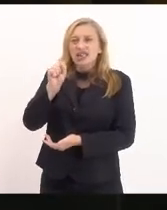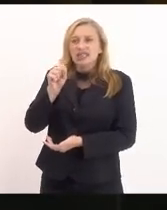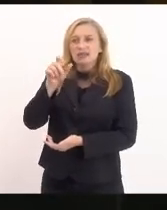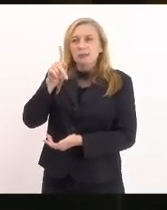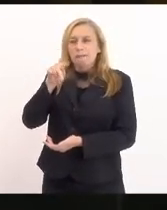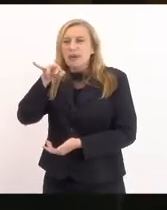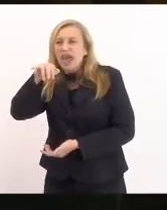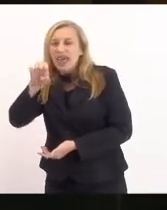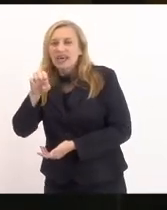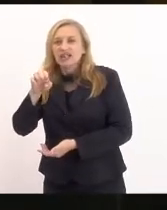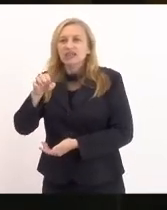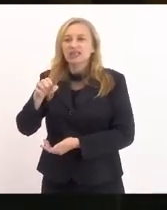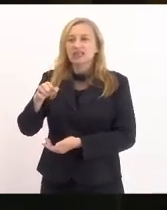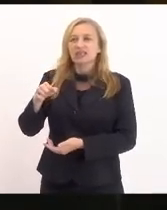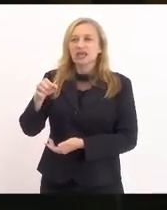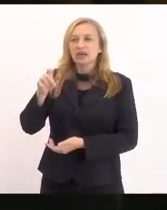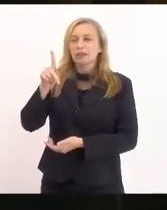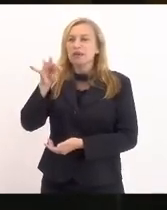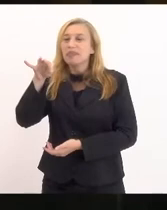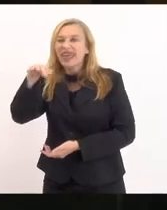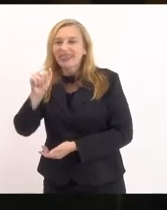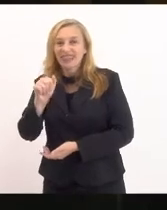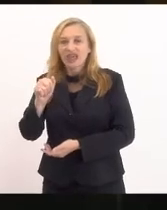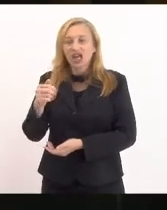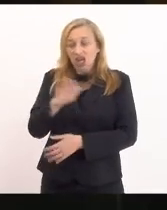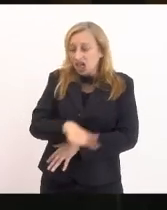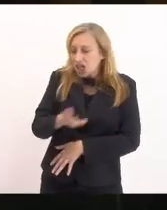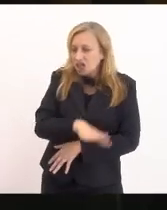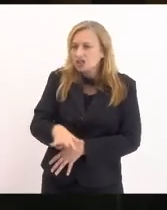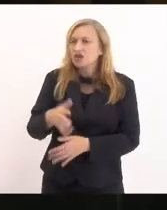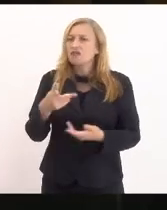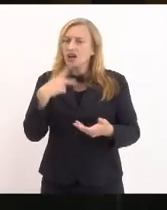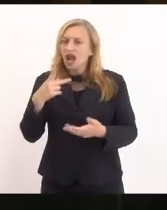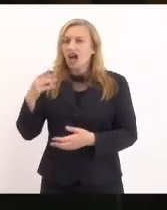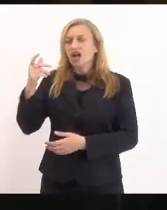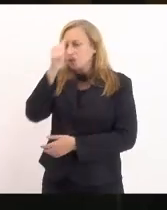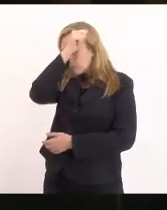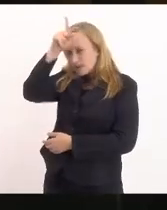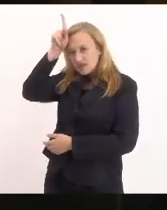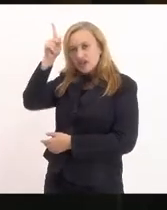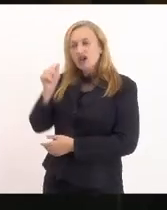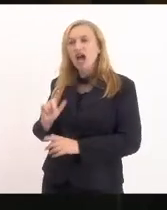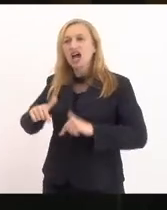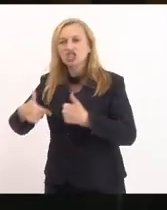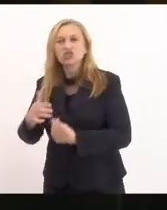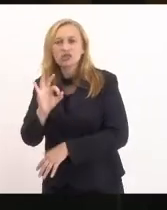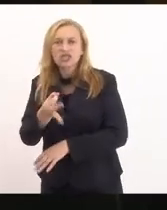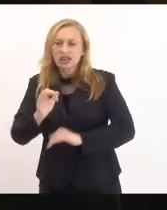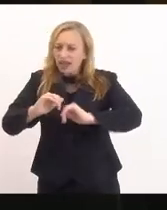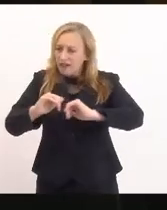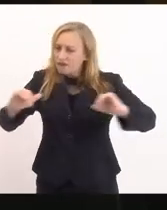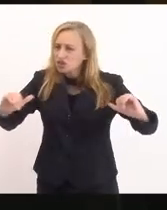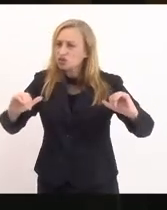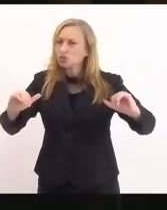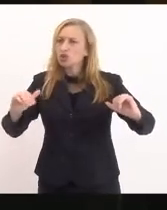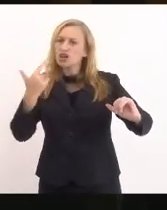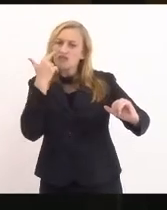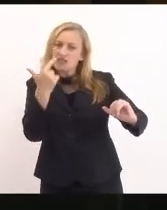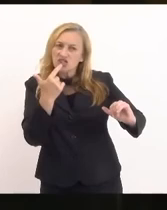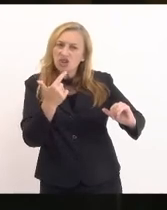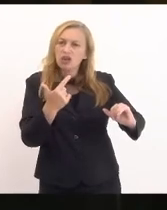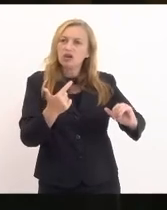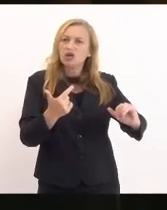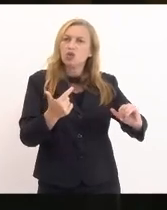E eu quero aqui dizer que agiu bem o prefeito Axel Grael, recomendando que esses agentes sejam afastados e que